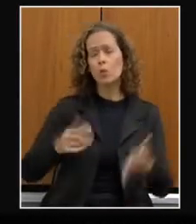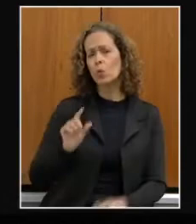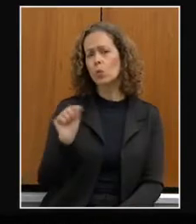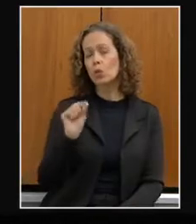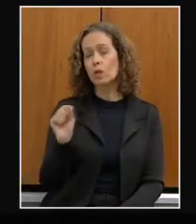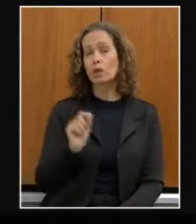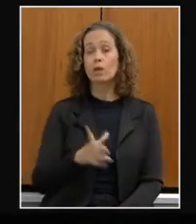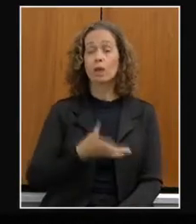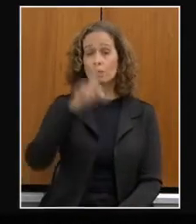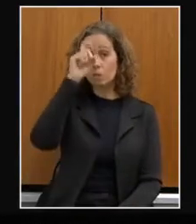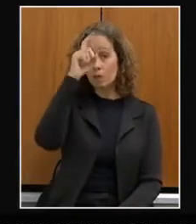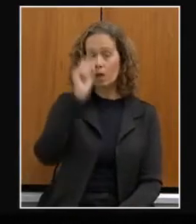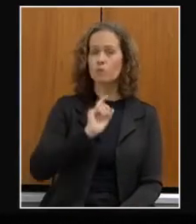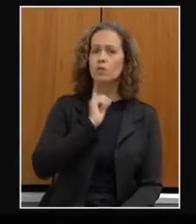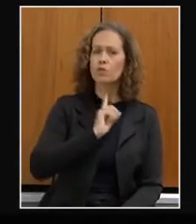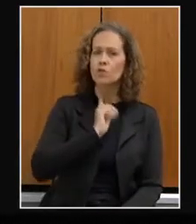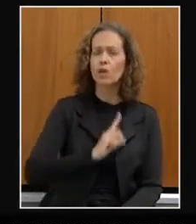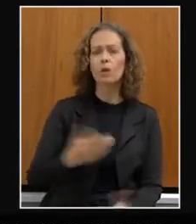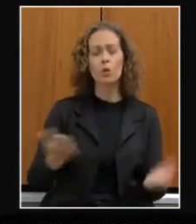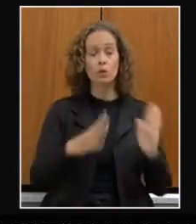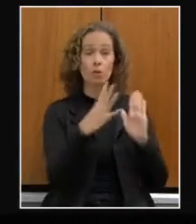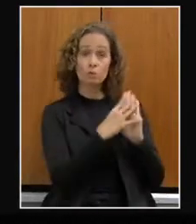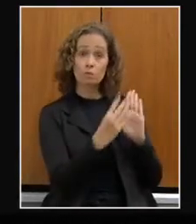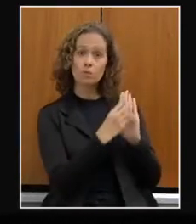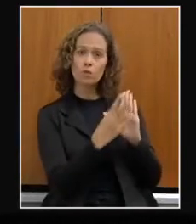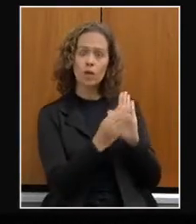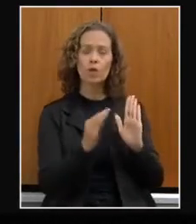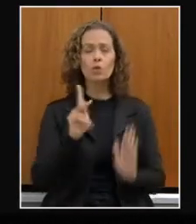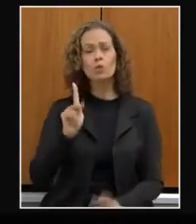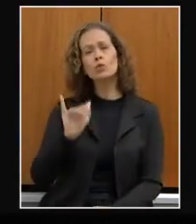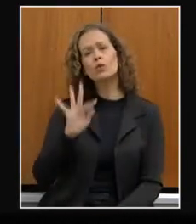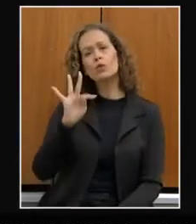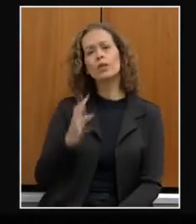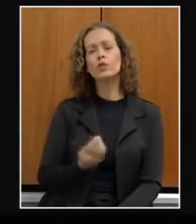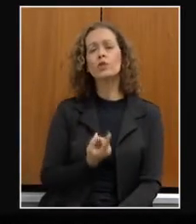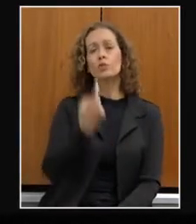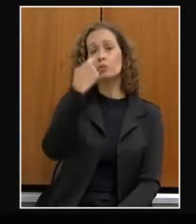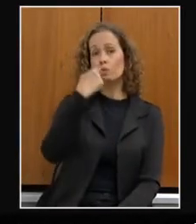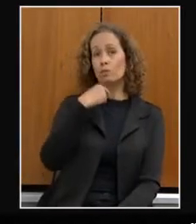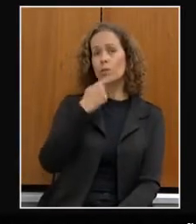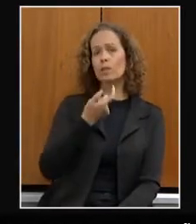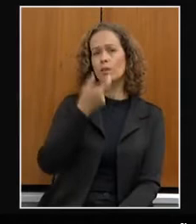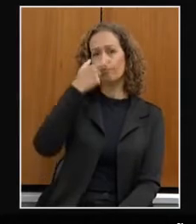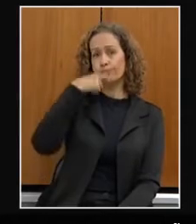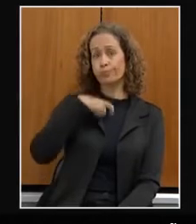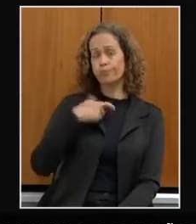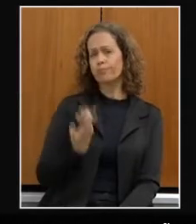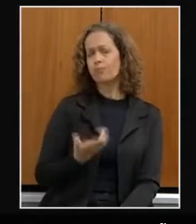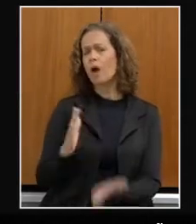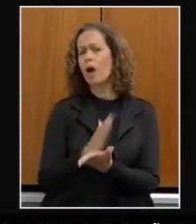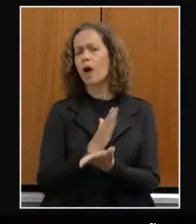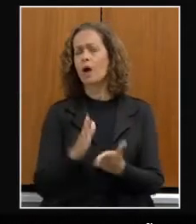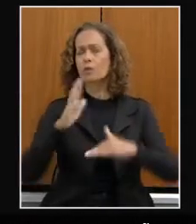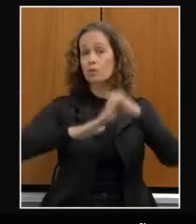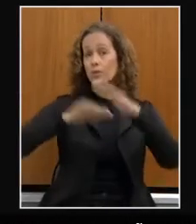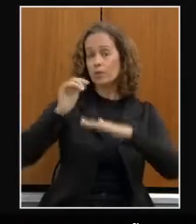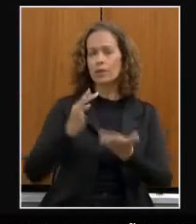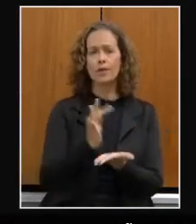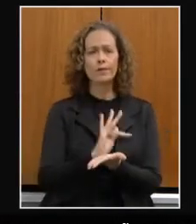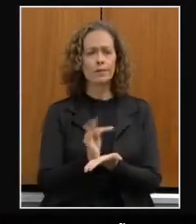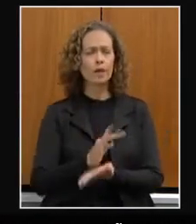hoje é modelo para distribuição do kit intubação muitos técnicos ainda dizem que podemos ter um novo